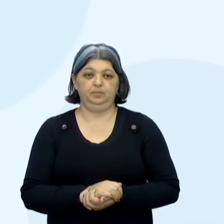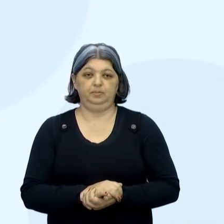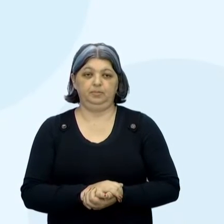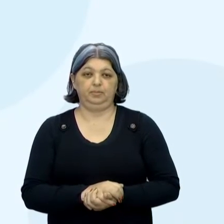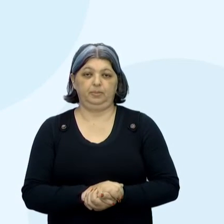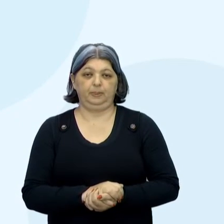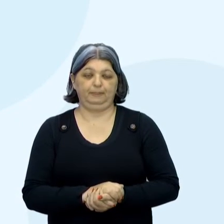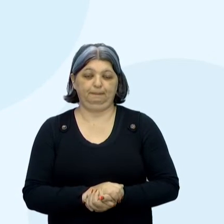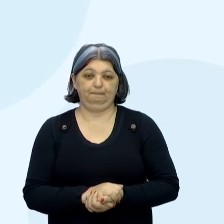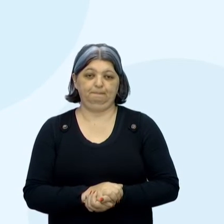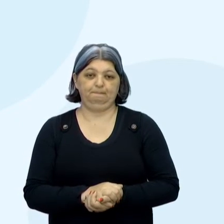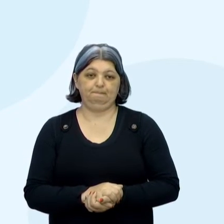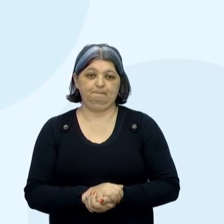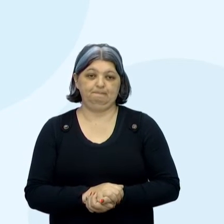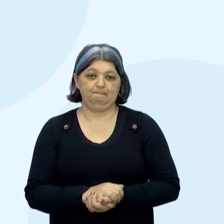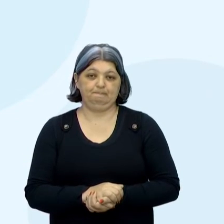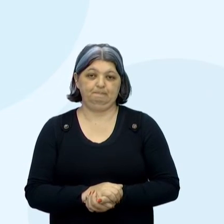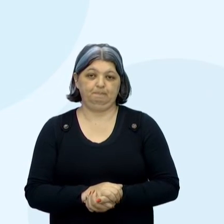Aí,